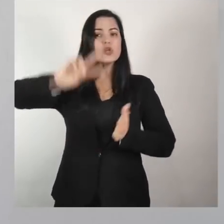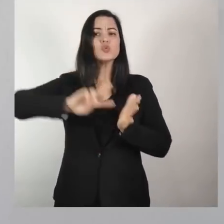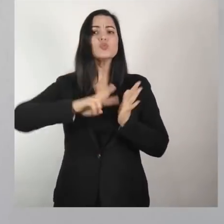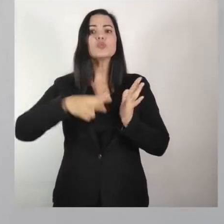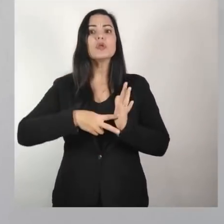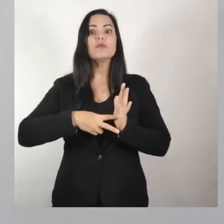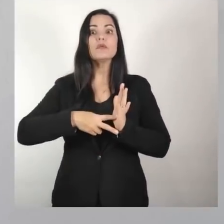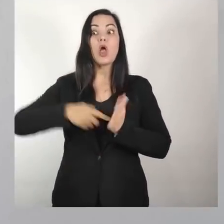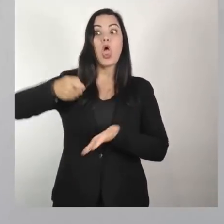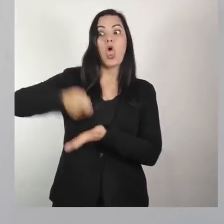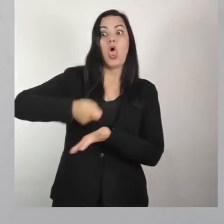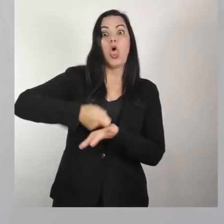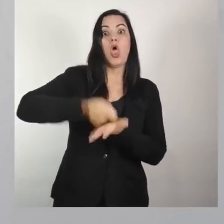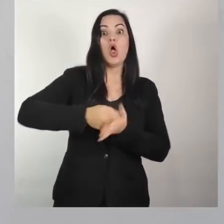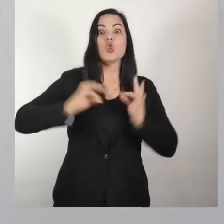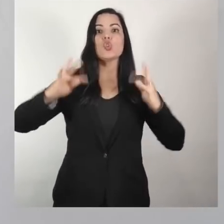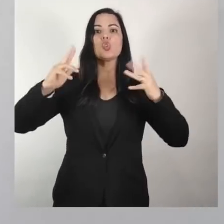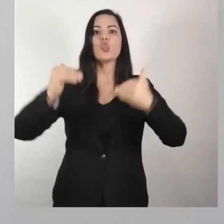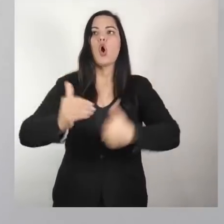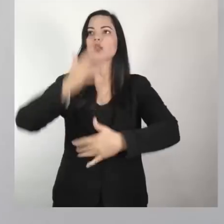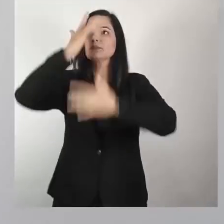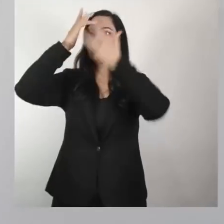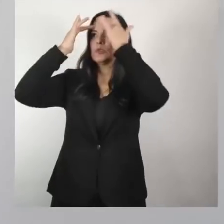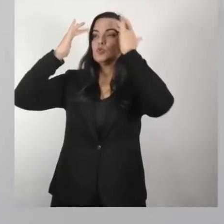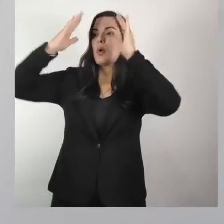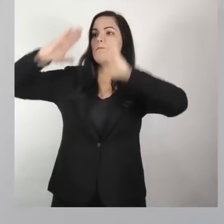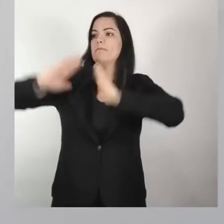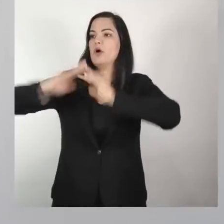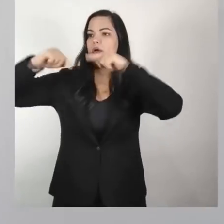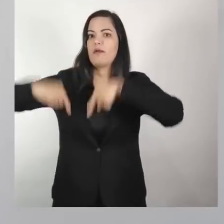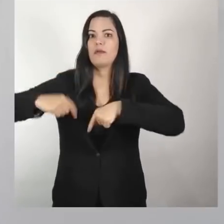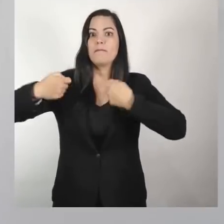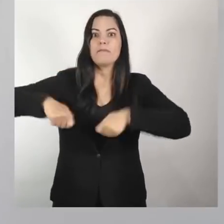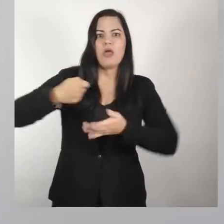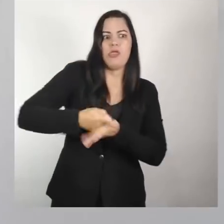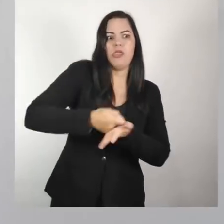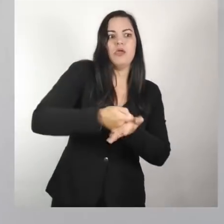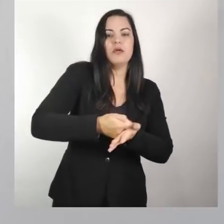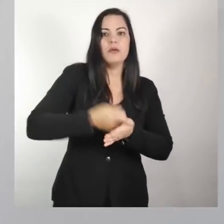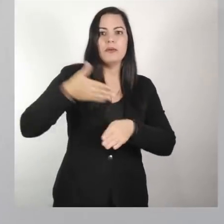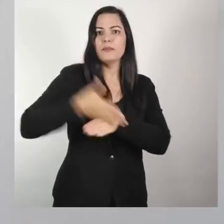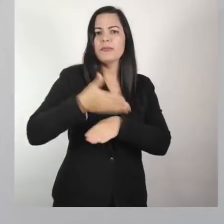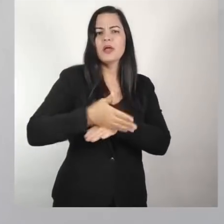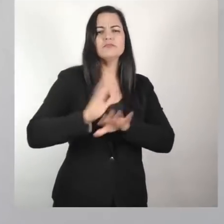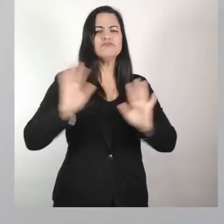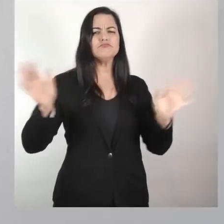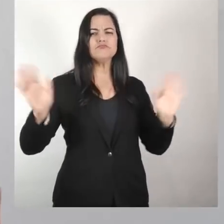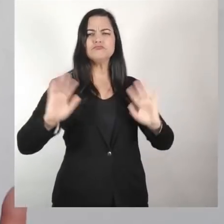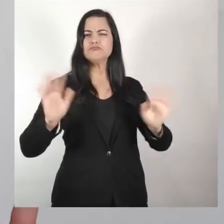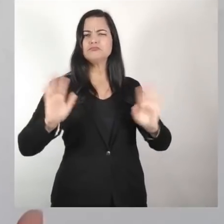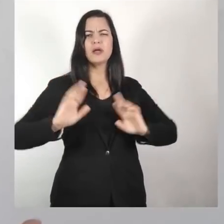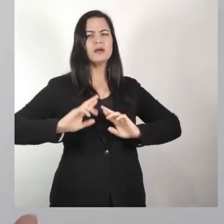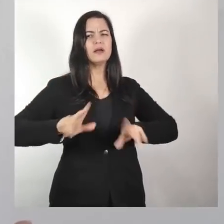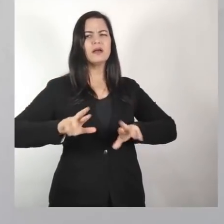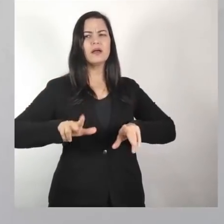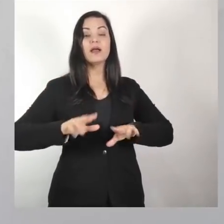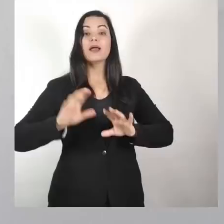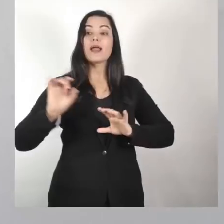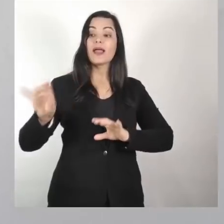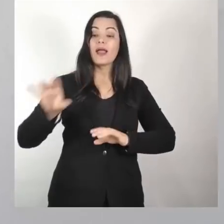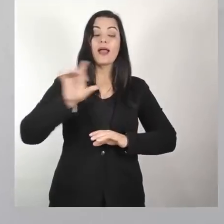que nós somos obrigados a participar. Mesmo porque cada pessoa, cada